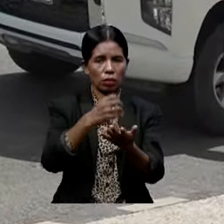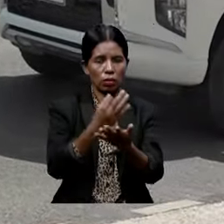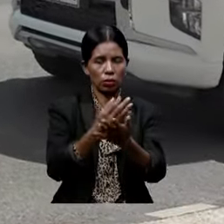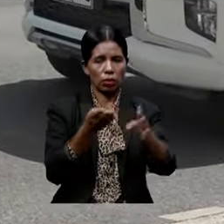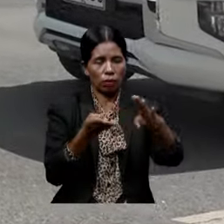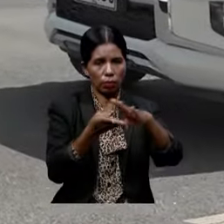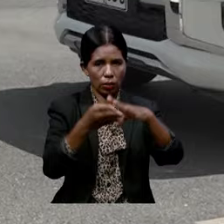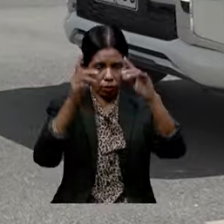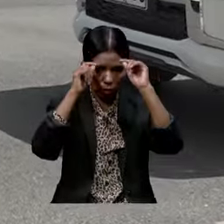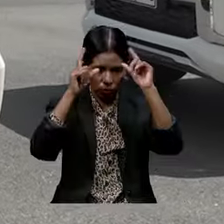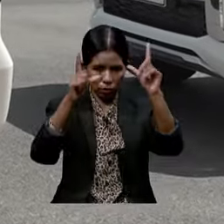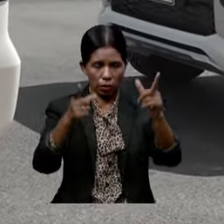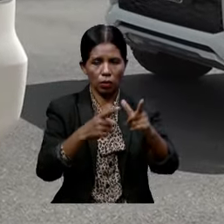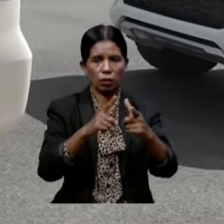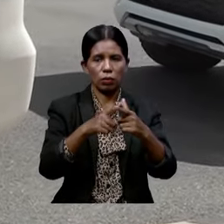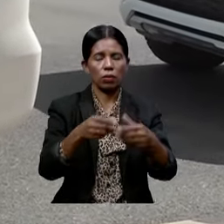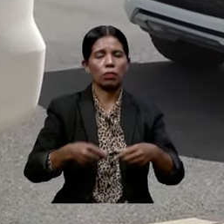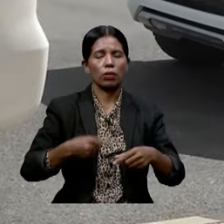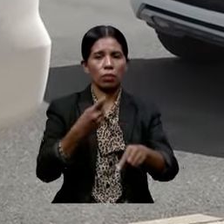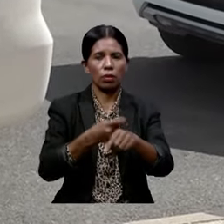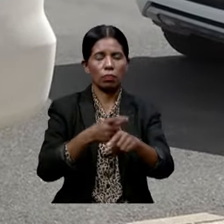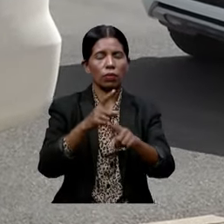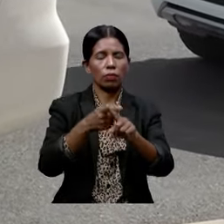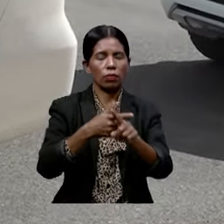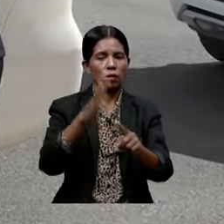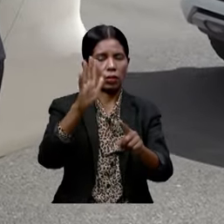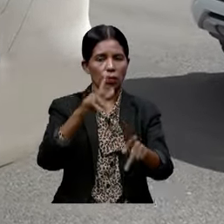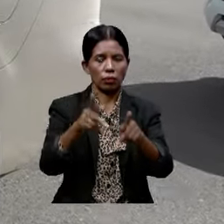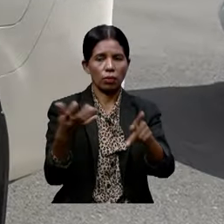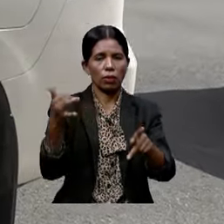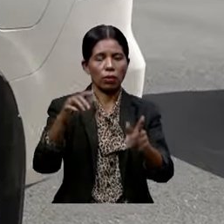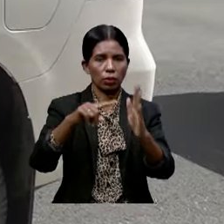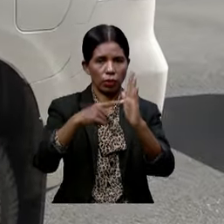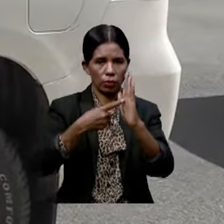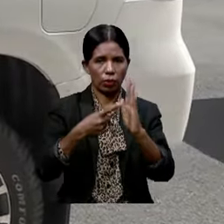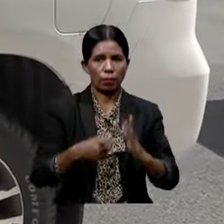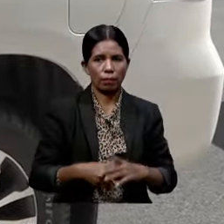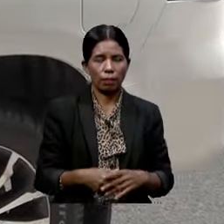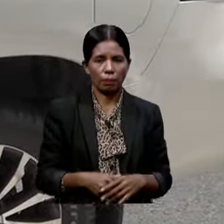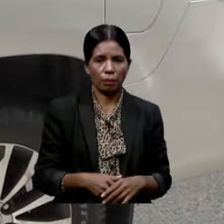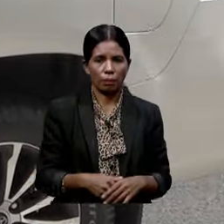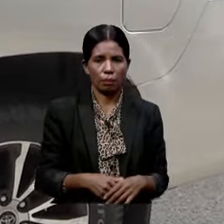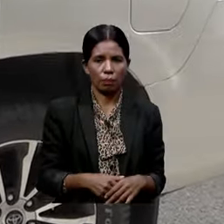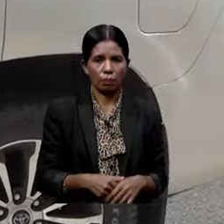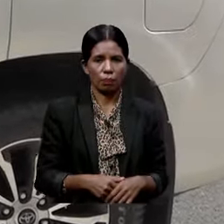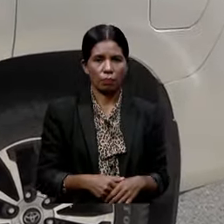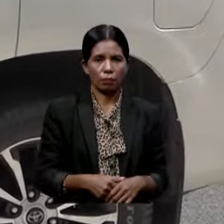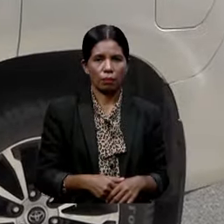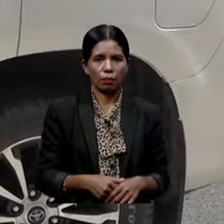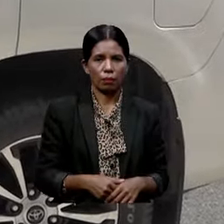Banco Timor-Leste, foi o tempo durante Fulan Lima, para investidor Sira Tuhahu. Santina de Jesus, Marito da Costa, GMN.